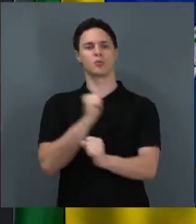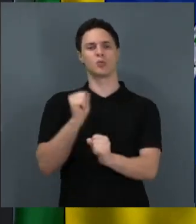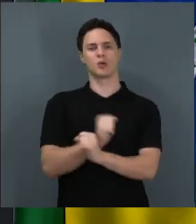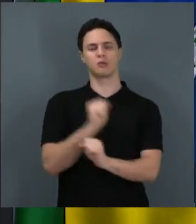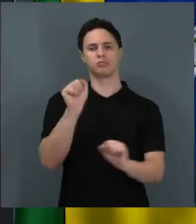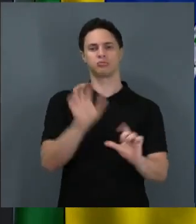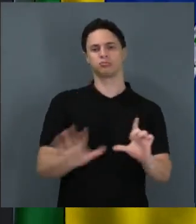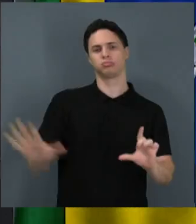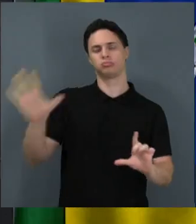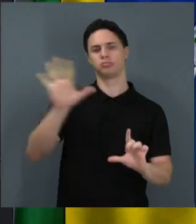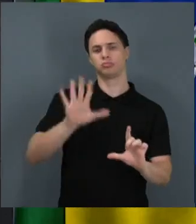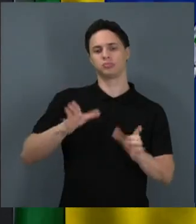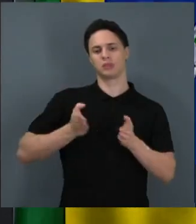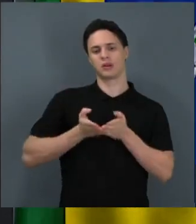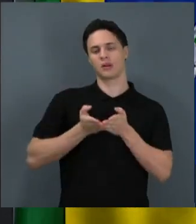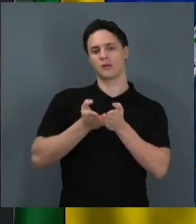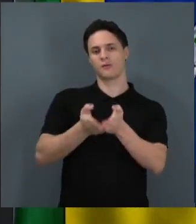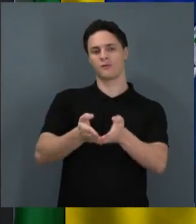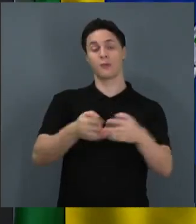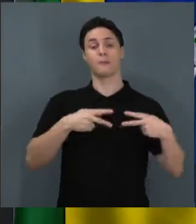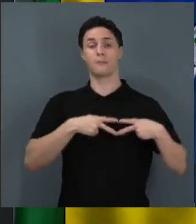para a Petrobras,